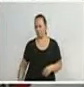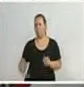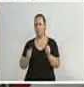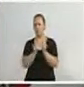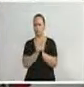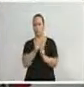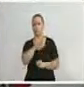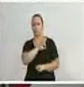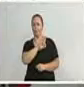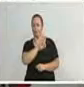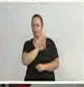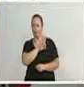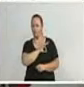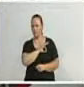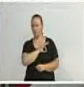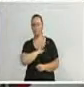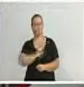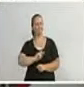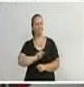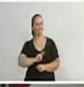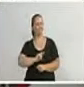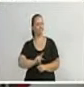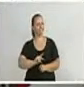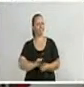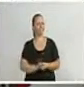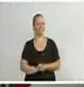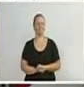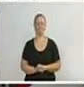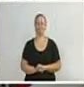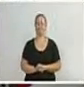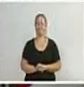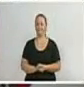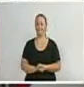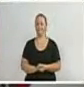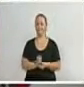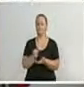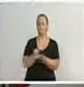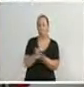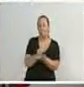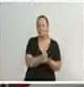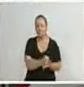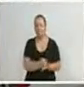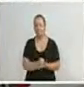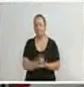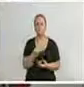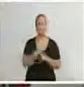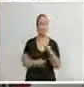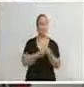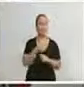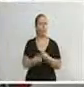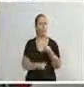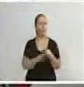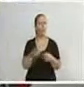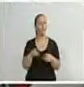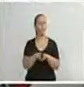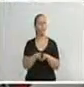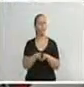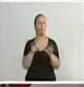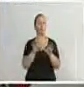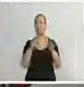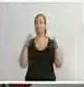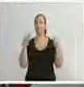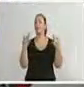polícia militar. Não é, não. O controle social é exercido também pela família, já registrei isso